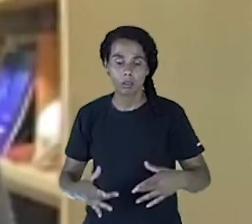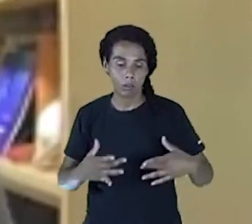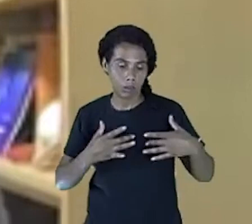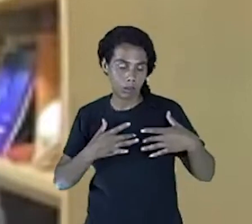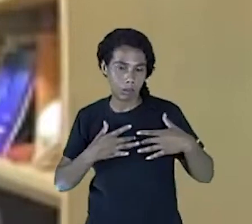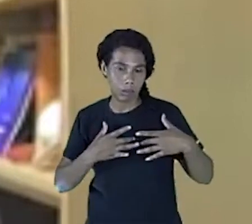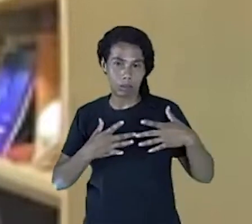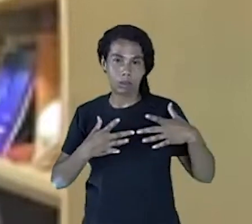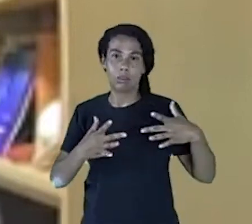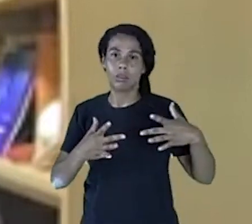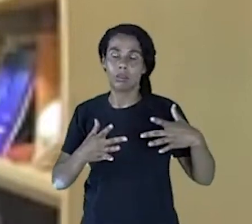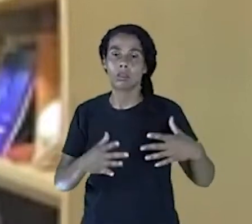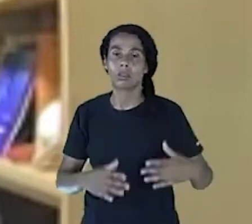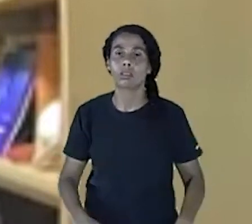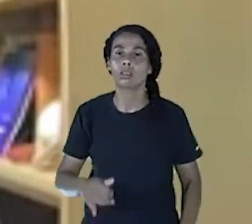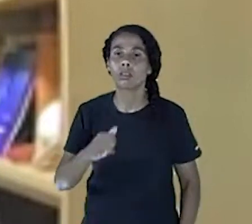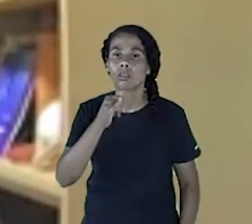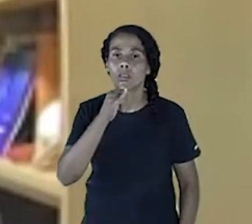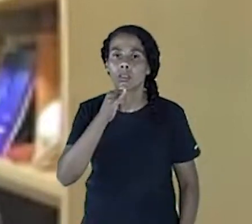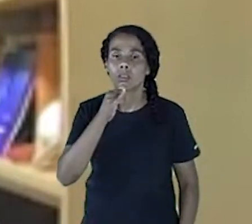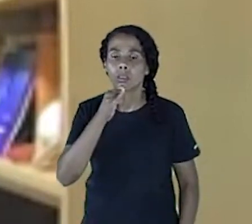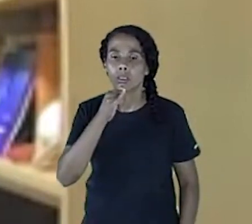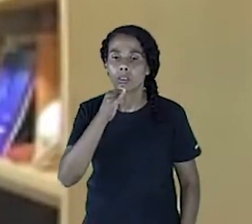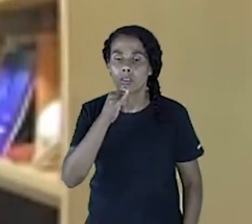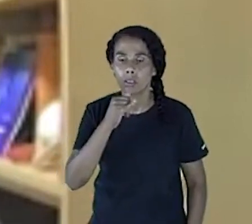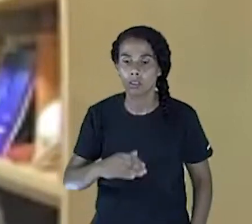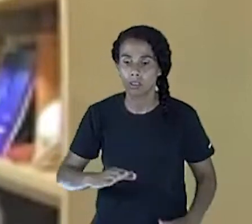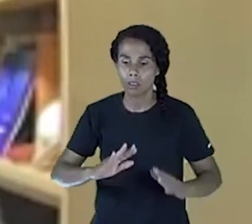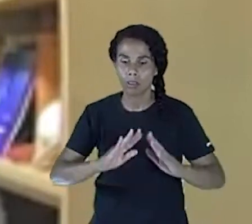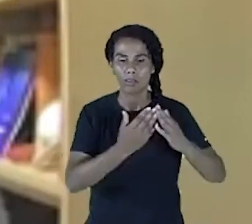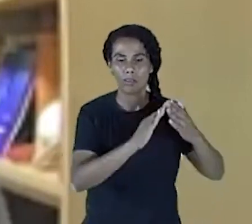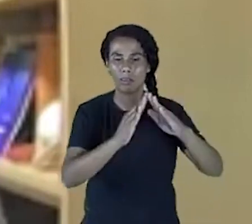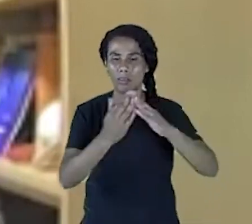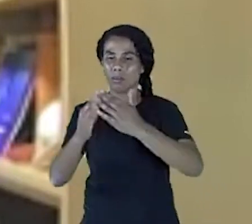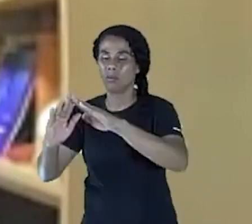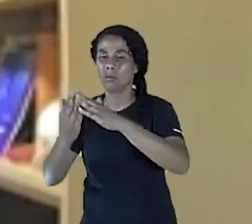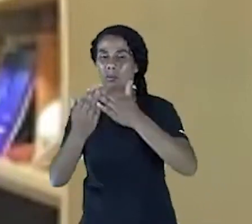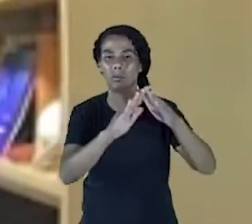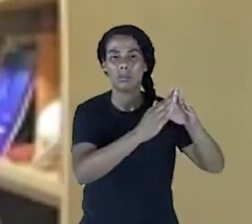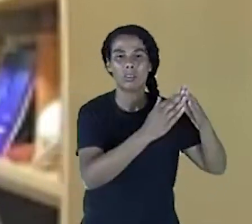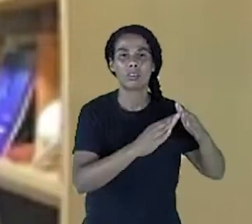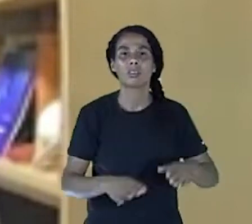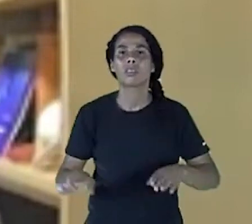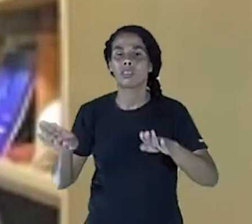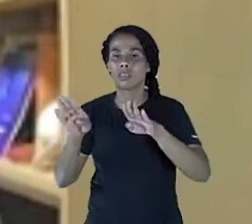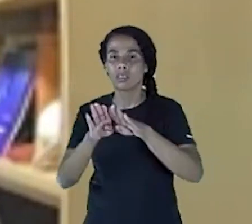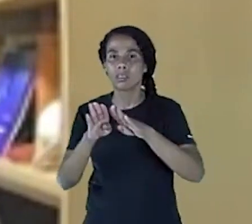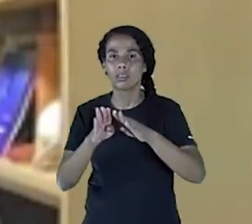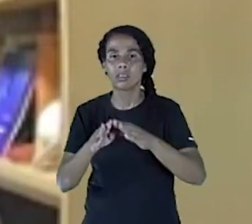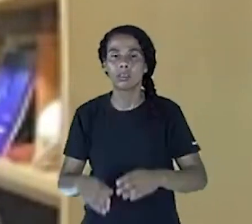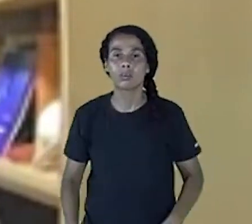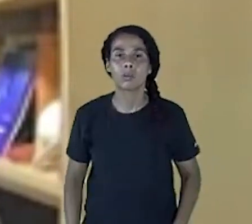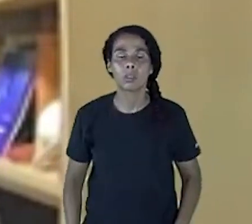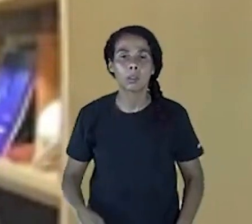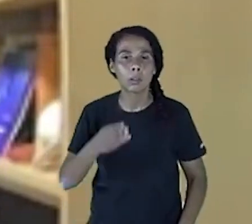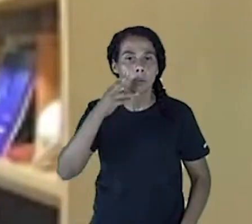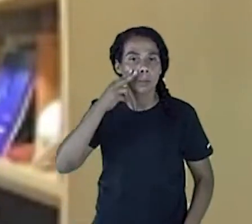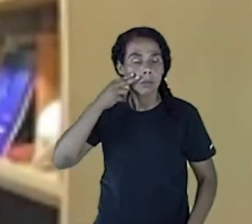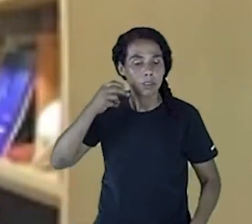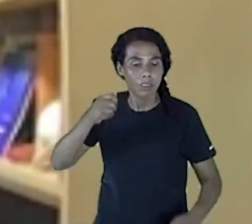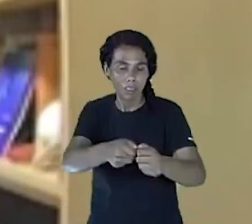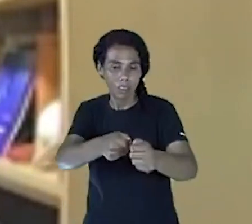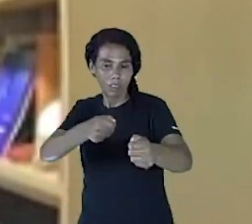povos indígenas, as pessoas que vivem em favelas. Alguma coisa a gente pode fazer para transformar a vida